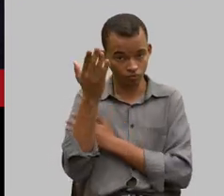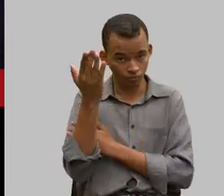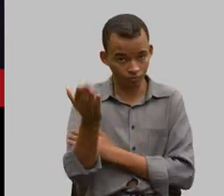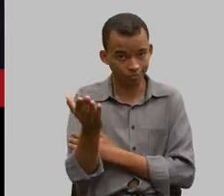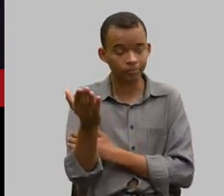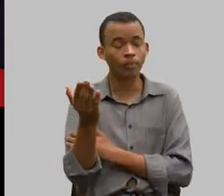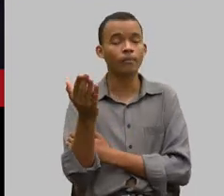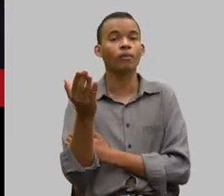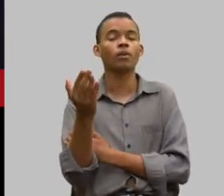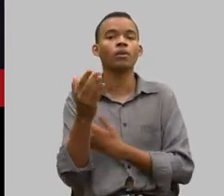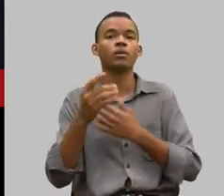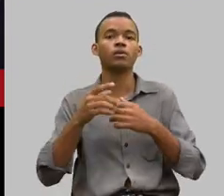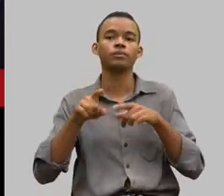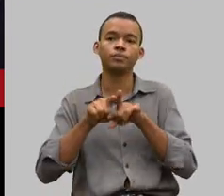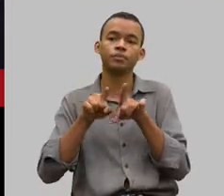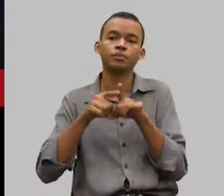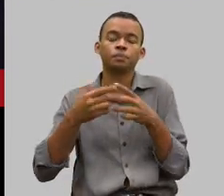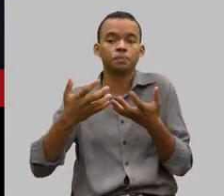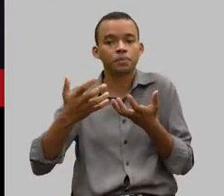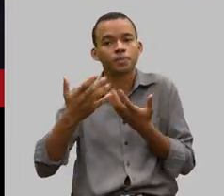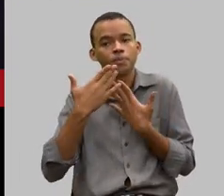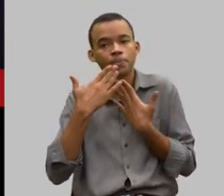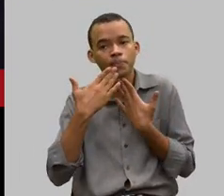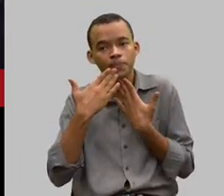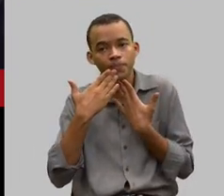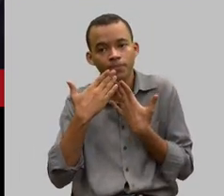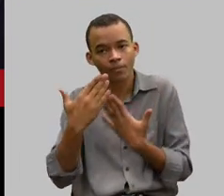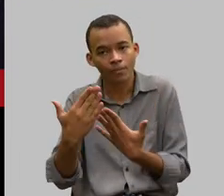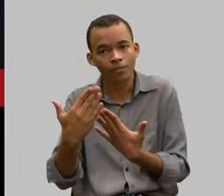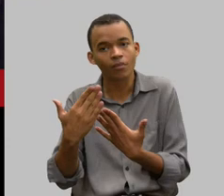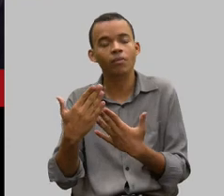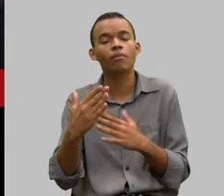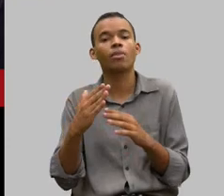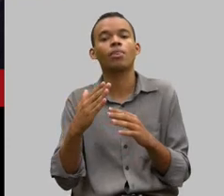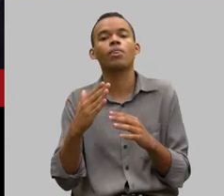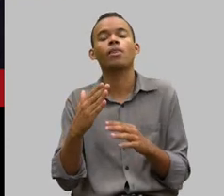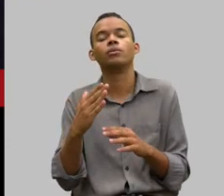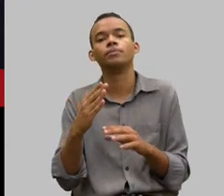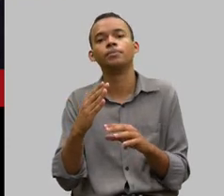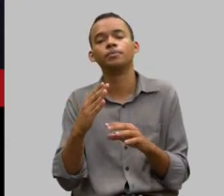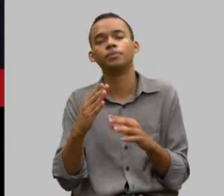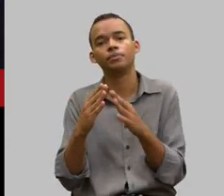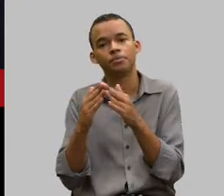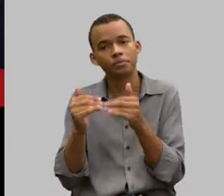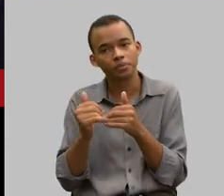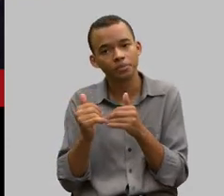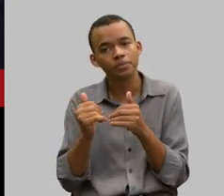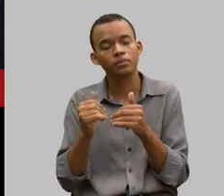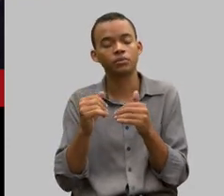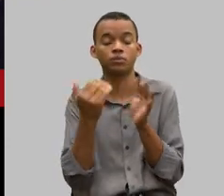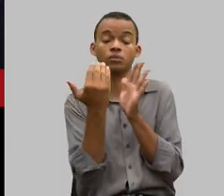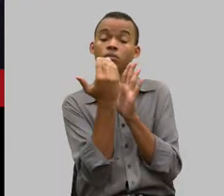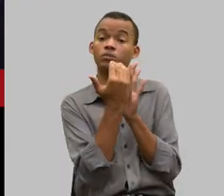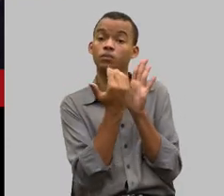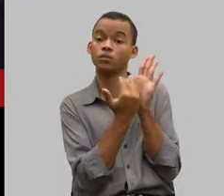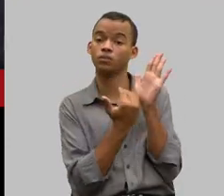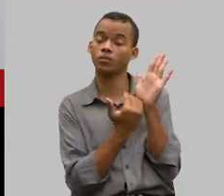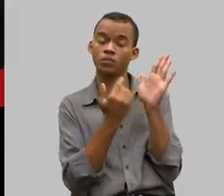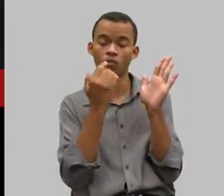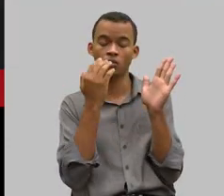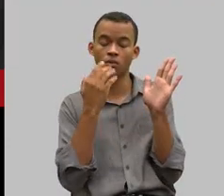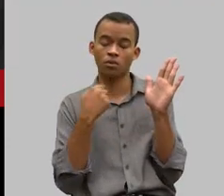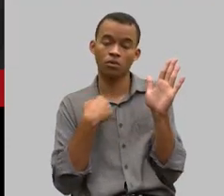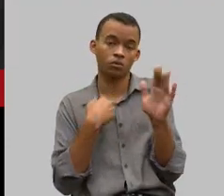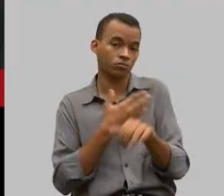numa numa solicitação de uma pauta que eu considero comum a todas as